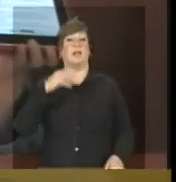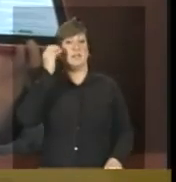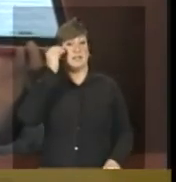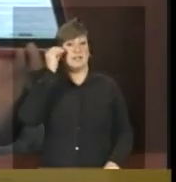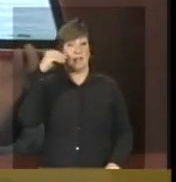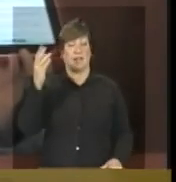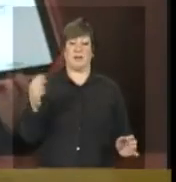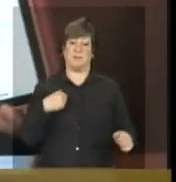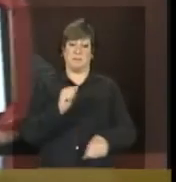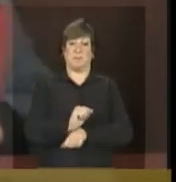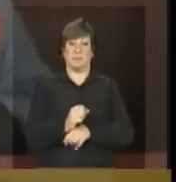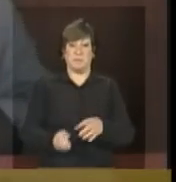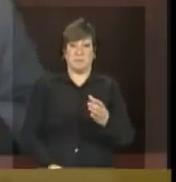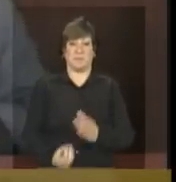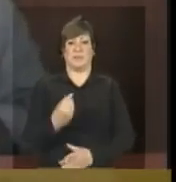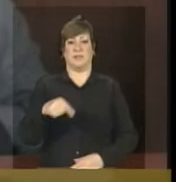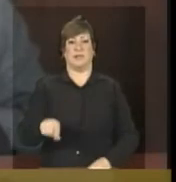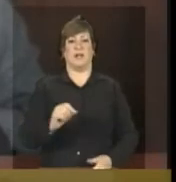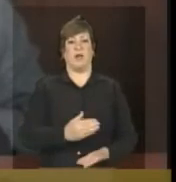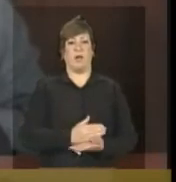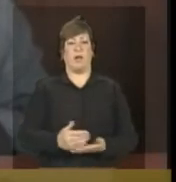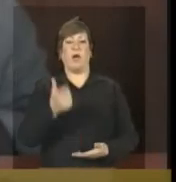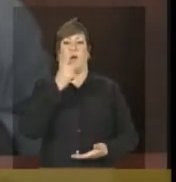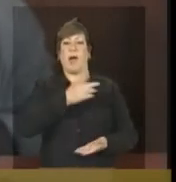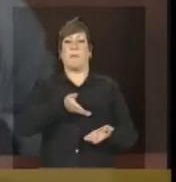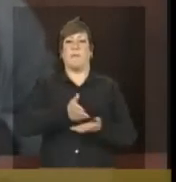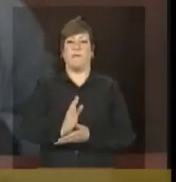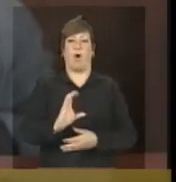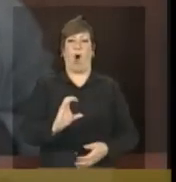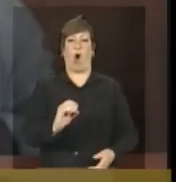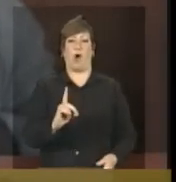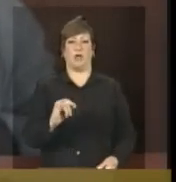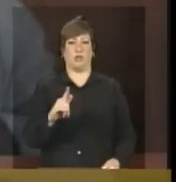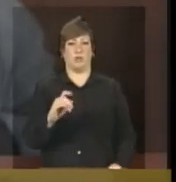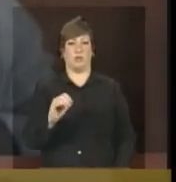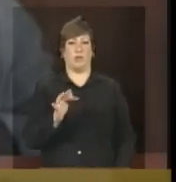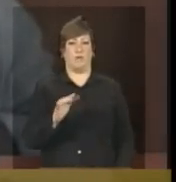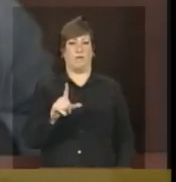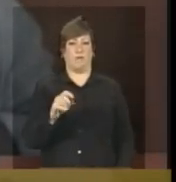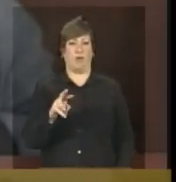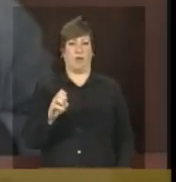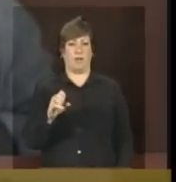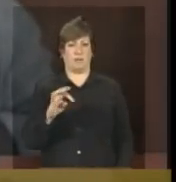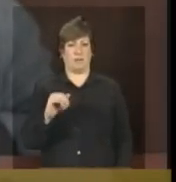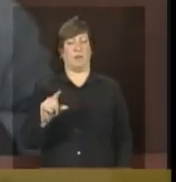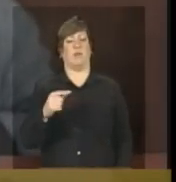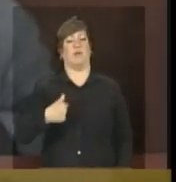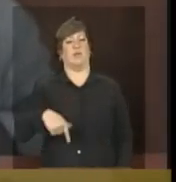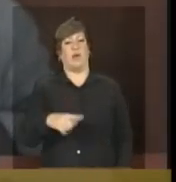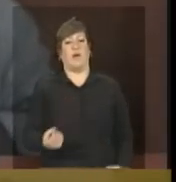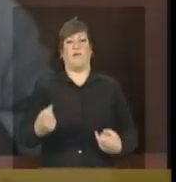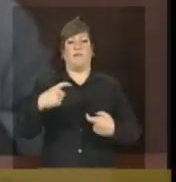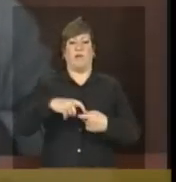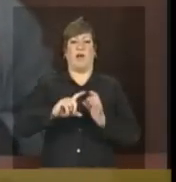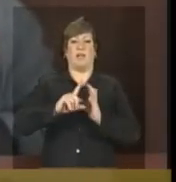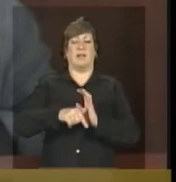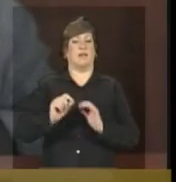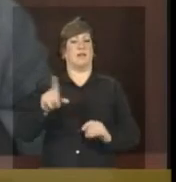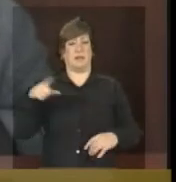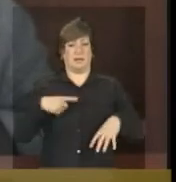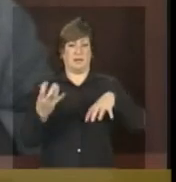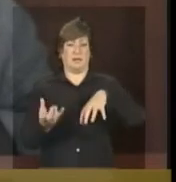nós esperamos lançar logo depois da aprovação do Código Florestal, que eu faço um apelo aqui, que a gente não tenha retrocesso no debate na Câmara.